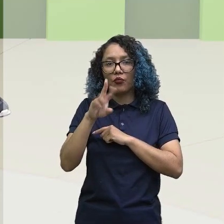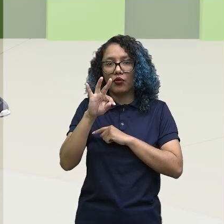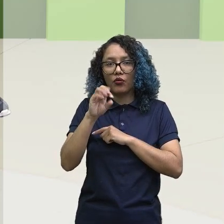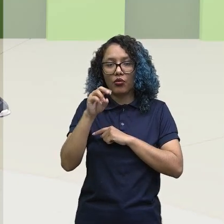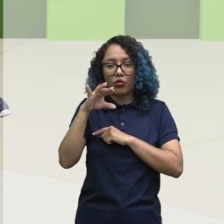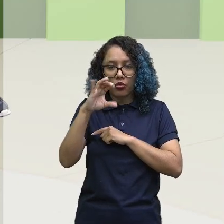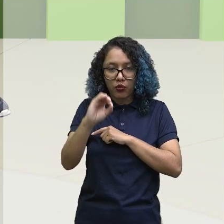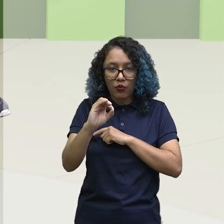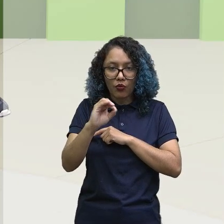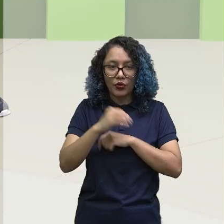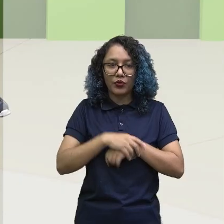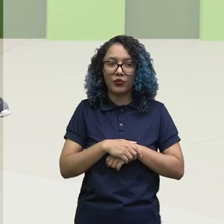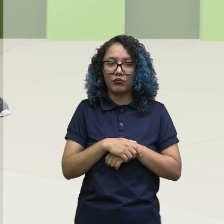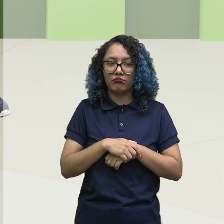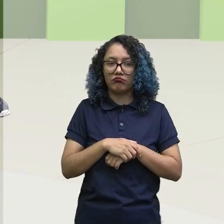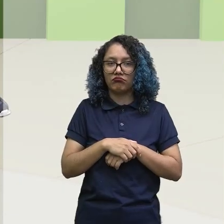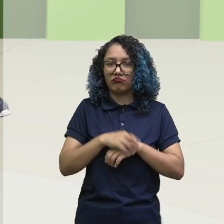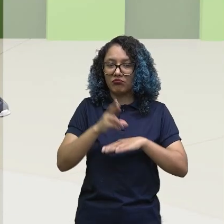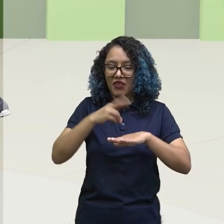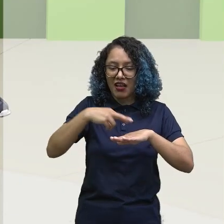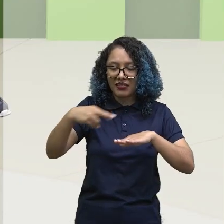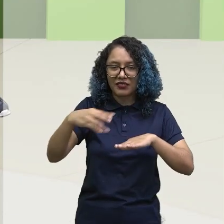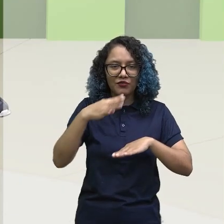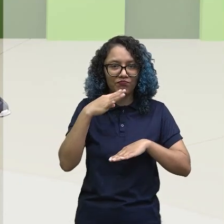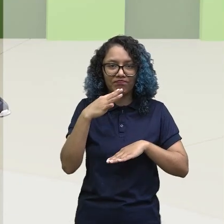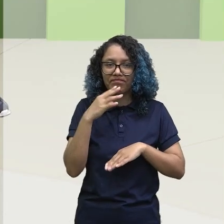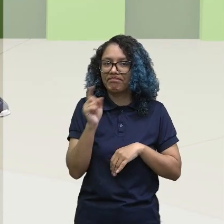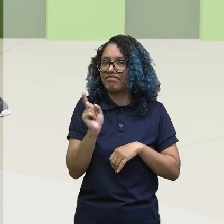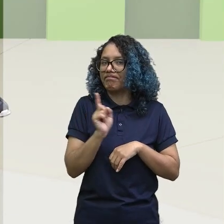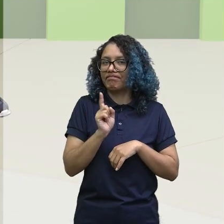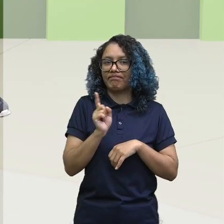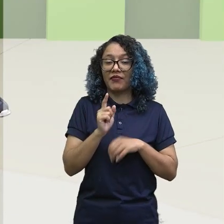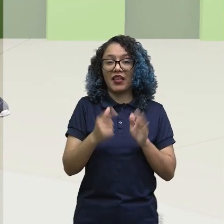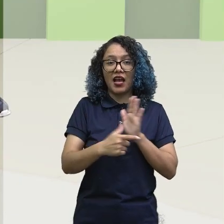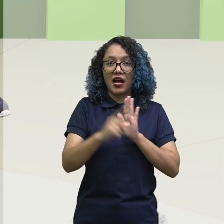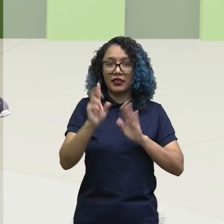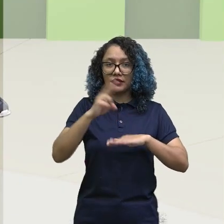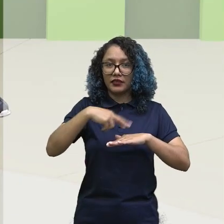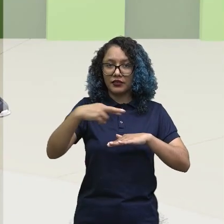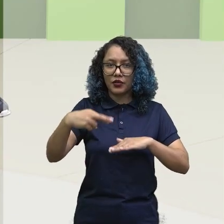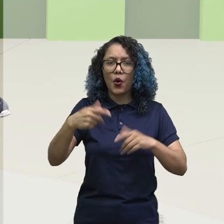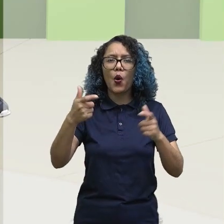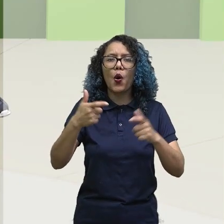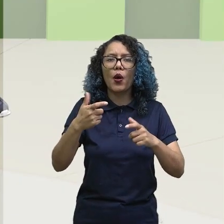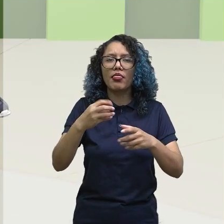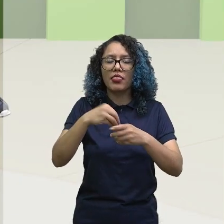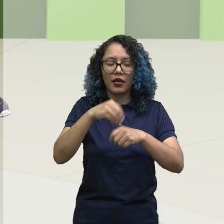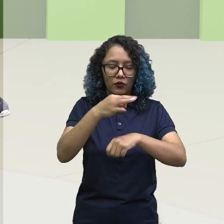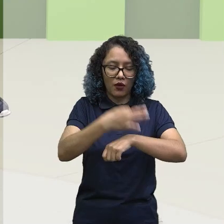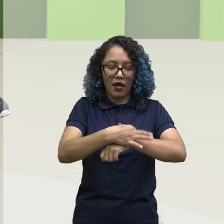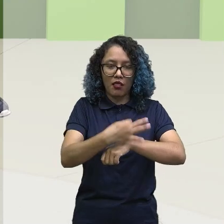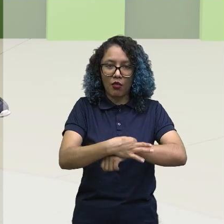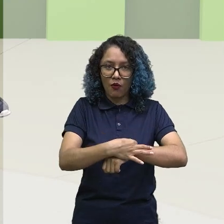o que era a radioatividade. Então, antigamente, nós tínhamos a radioatividade em relógios que